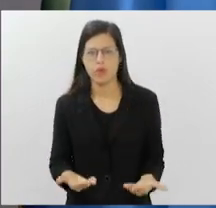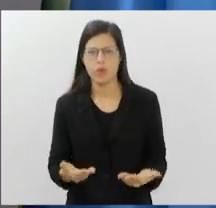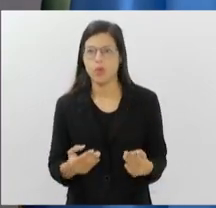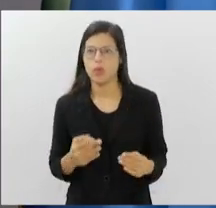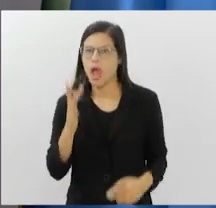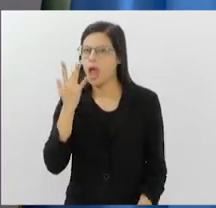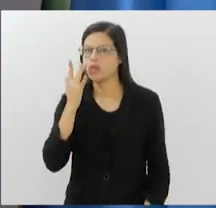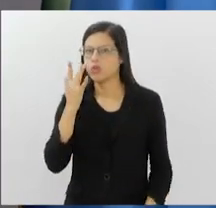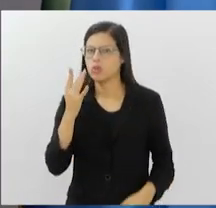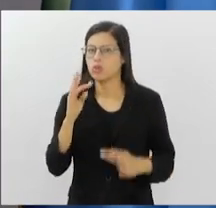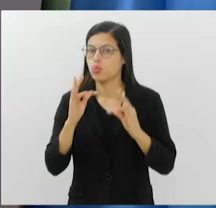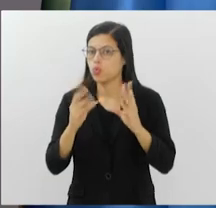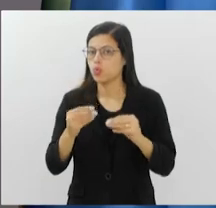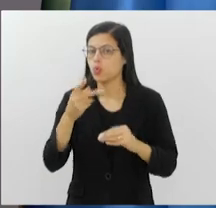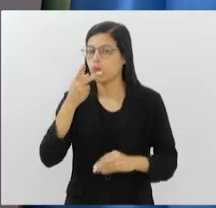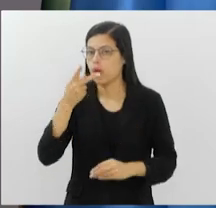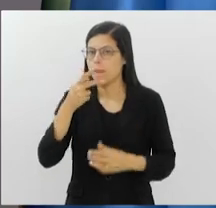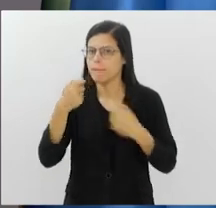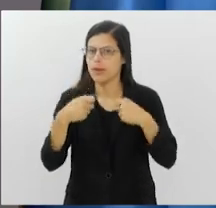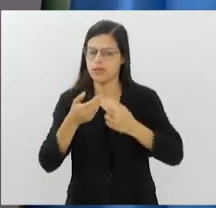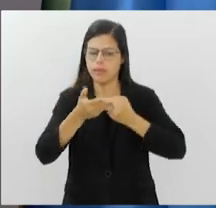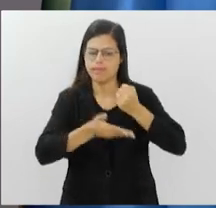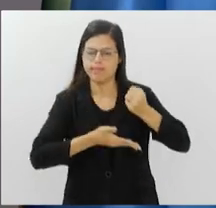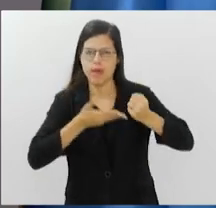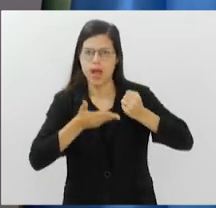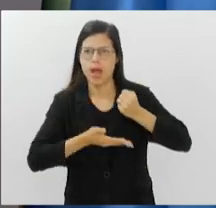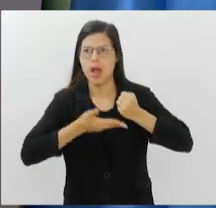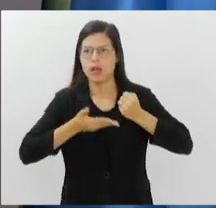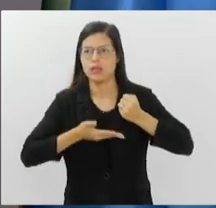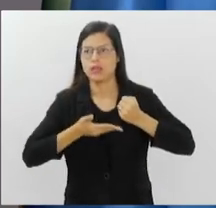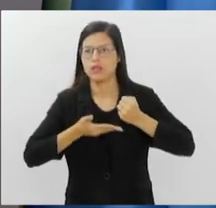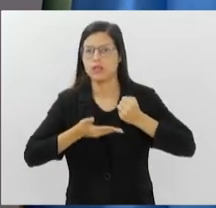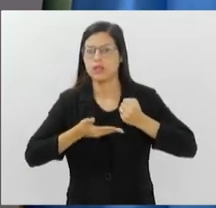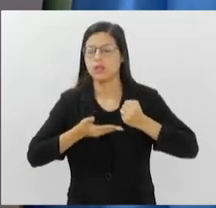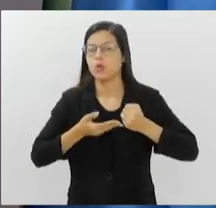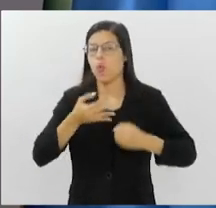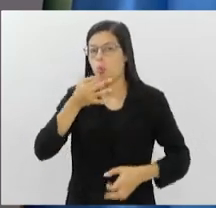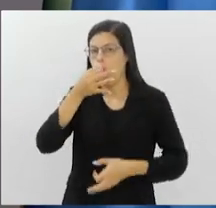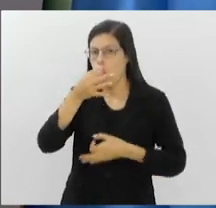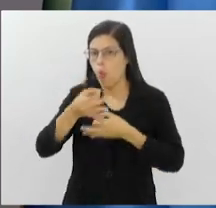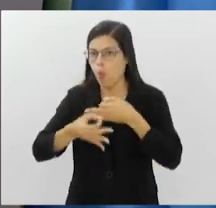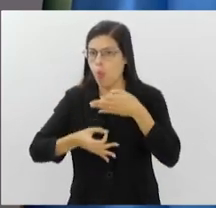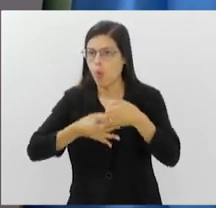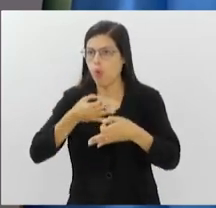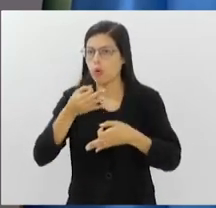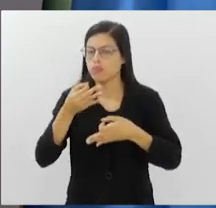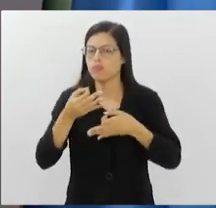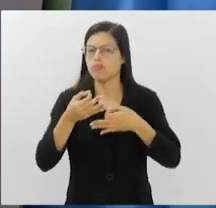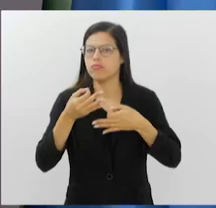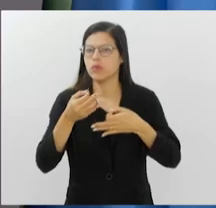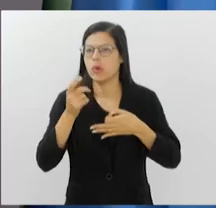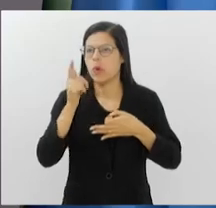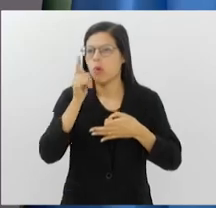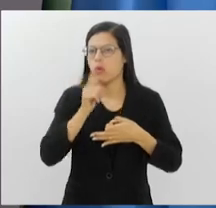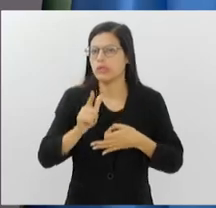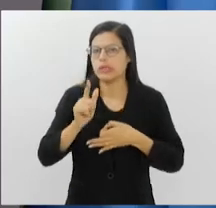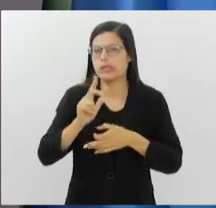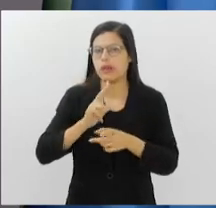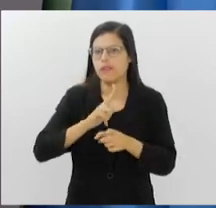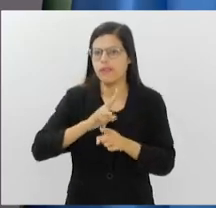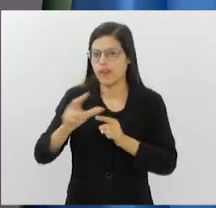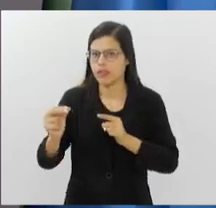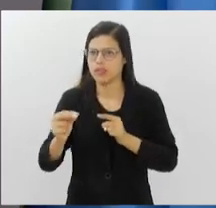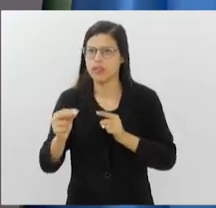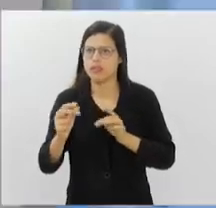dito precisará ser fundamentado para que os argumentos possam, enfim, sair vitoriosos, mas